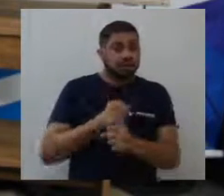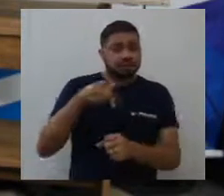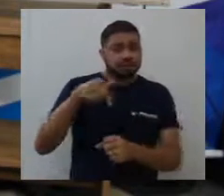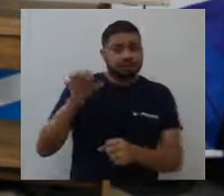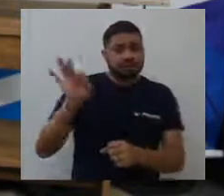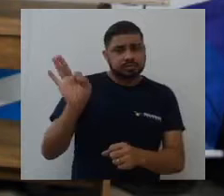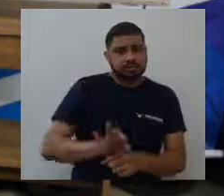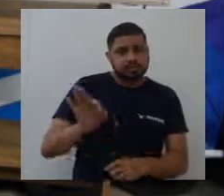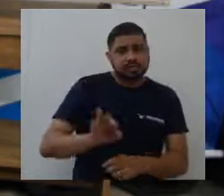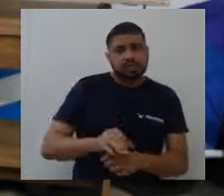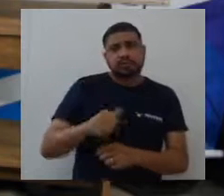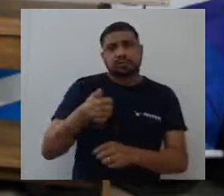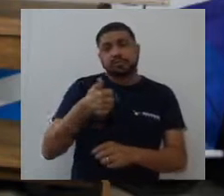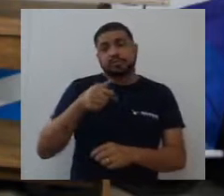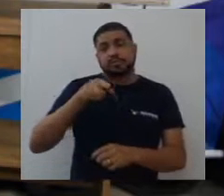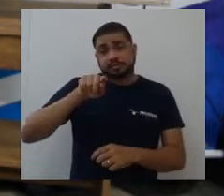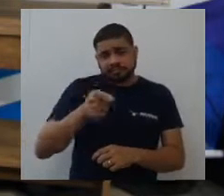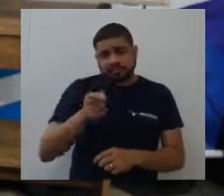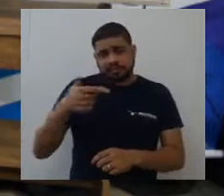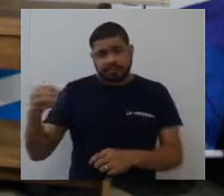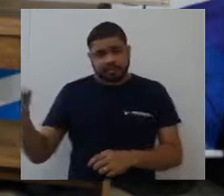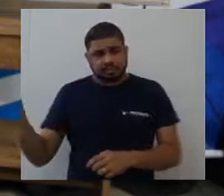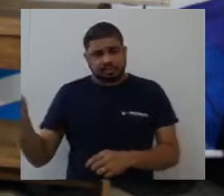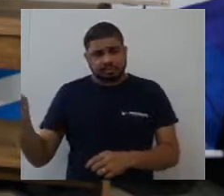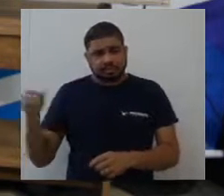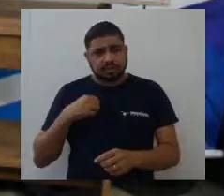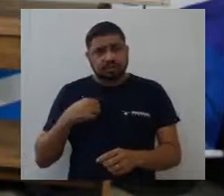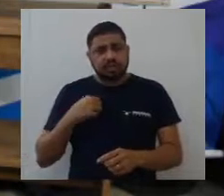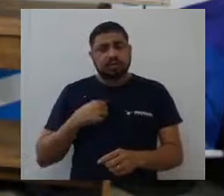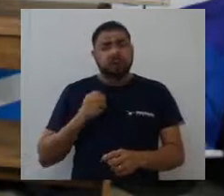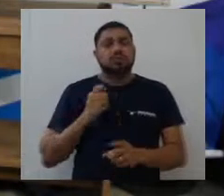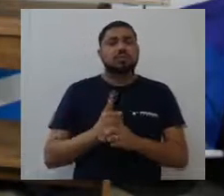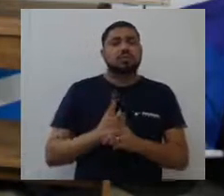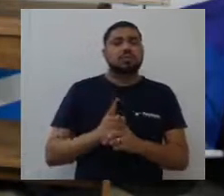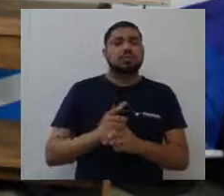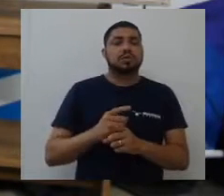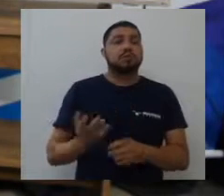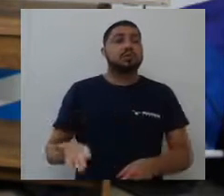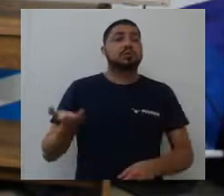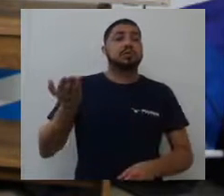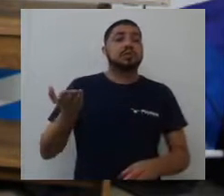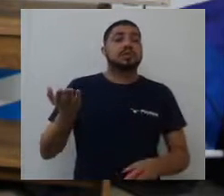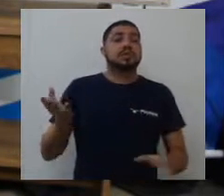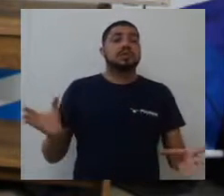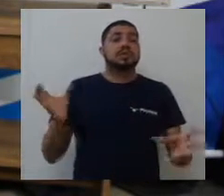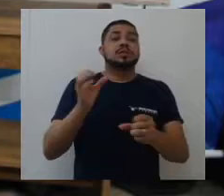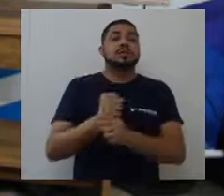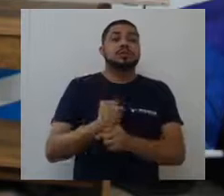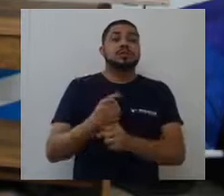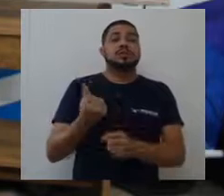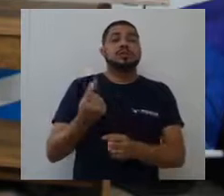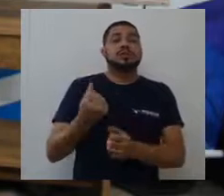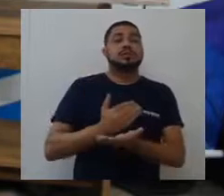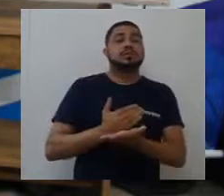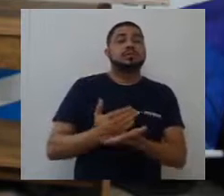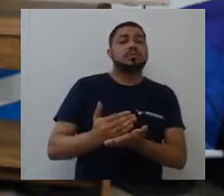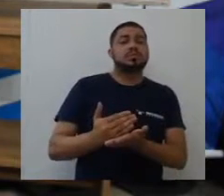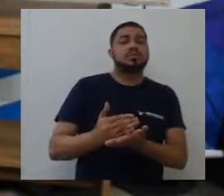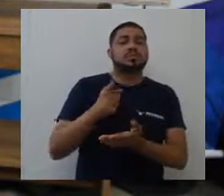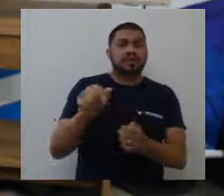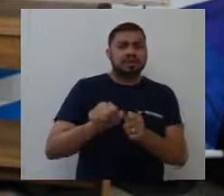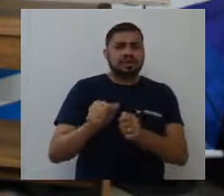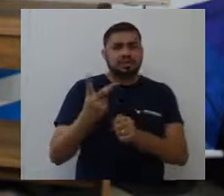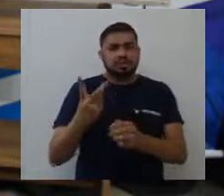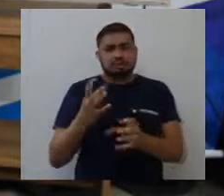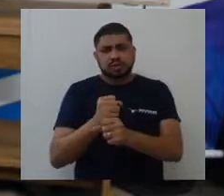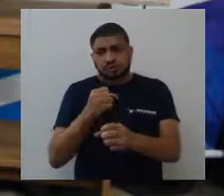7% de 1.200, massa, encontrei quanto aumentou. E agora somo ao preço inicial. Ou seja, tu vai fazer duas contas. Então